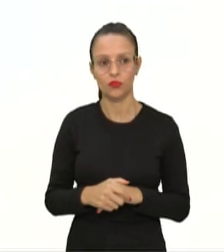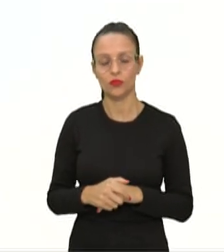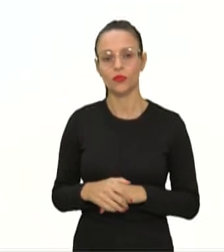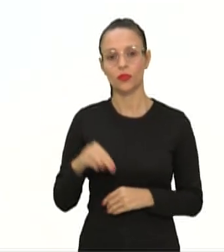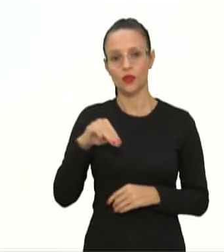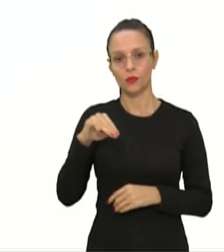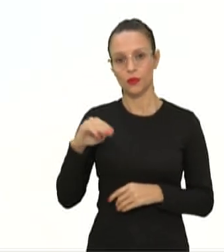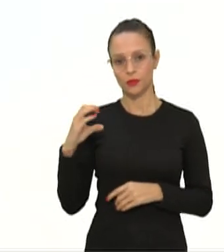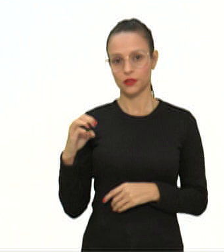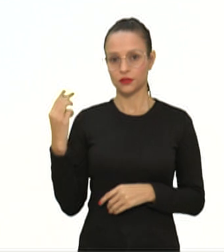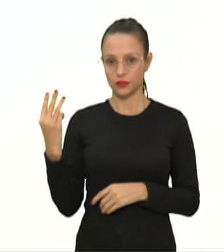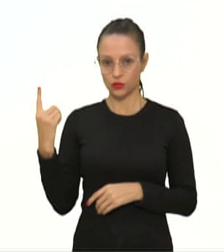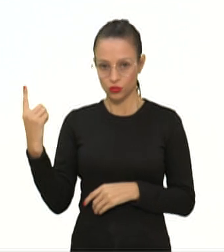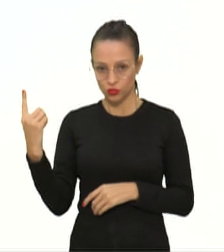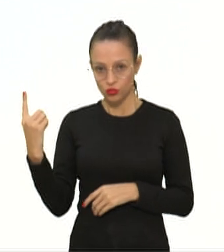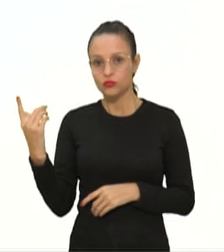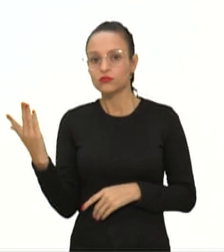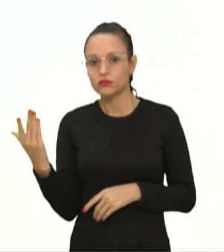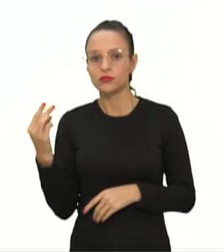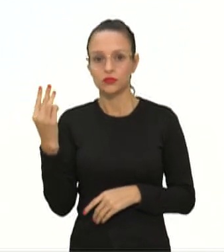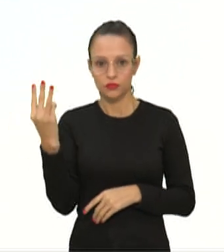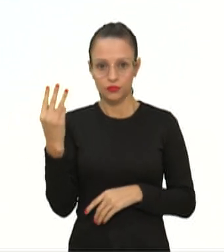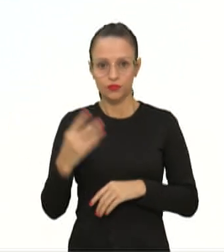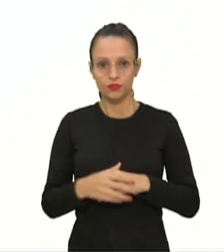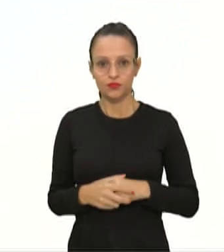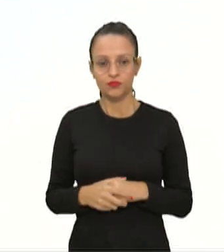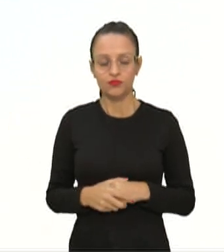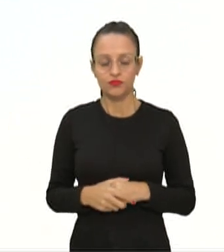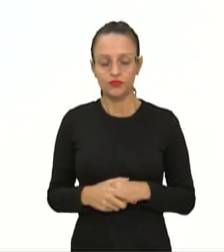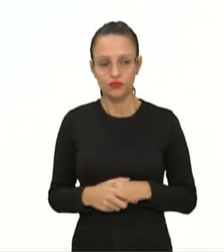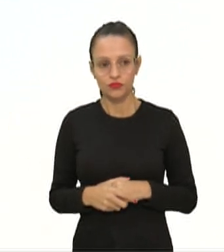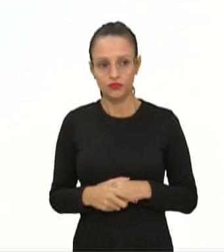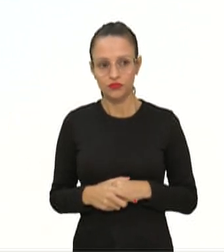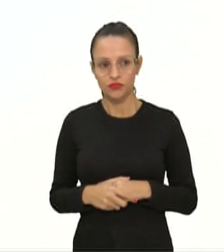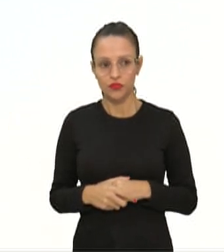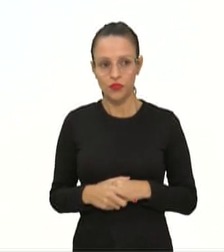MMC entre 3 e 1 é quanto? 3, certo?